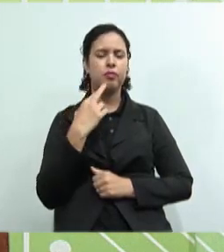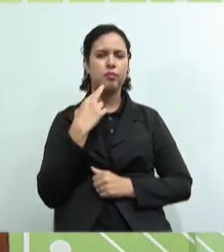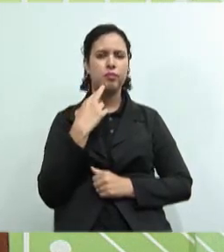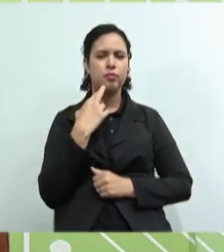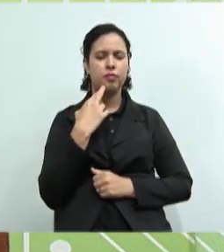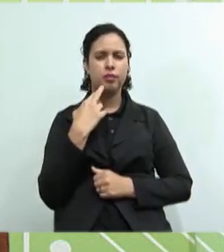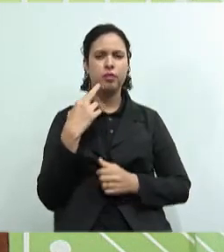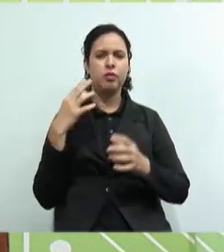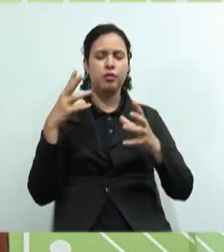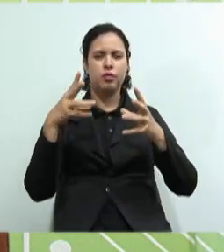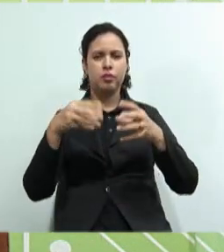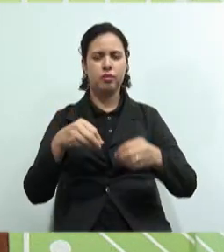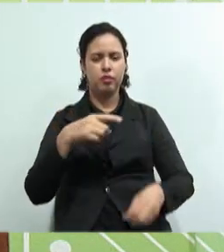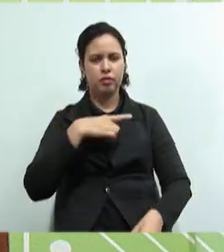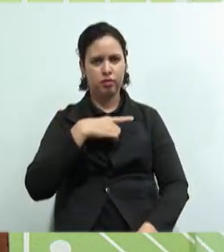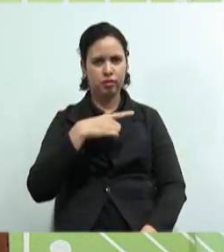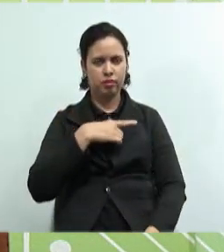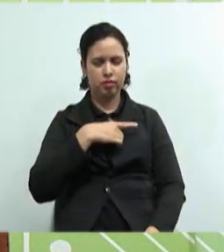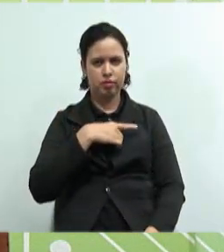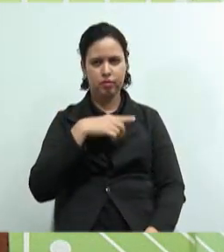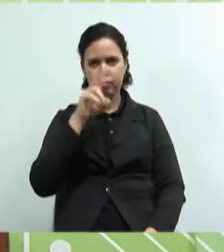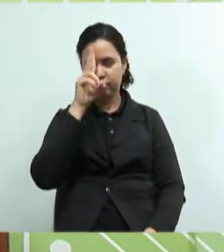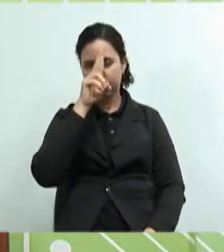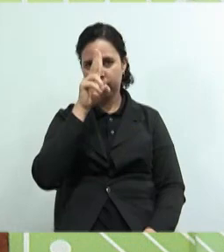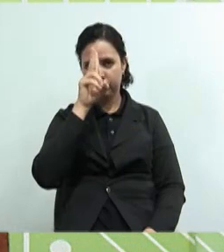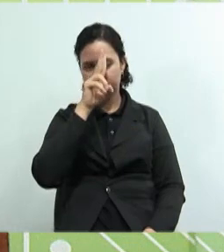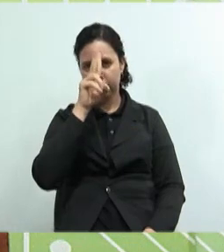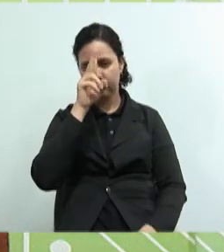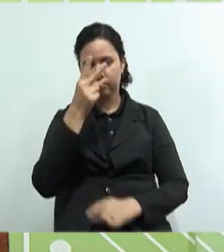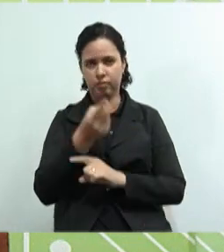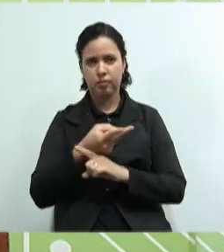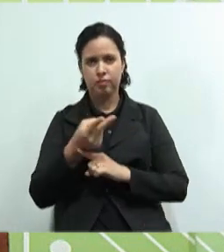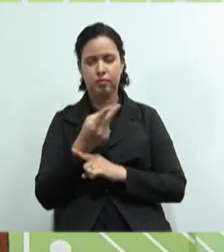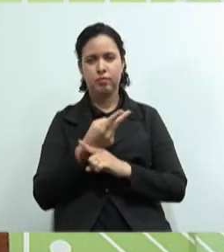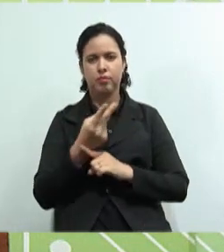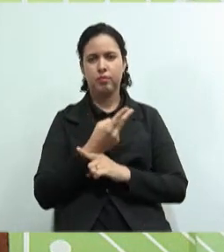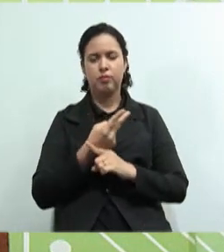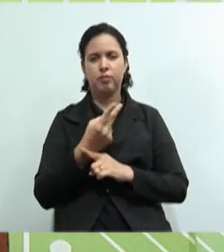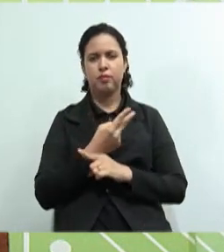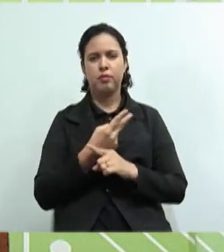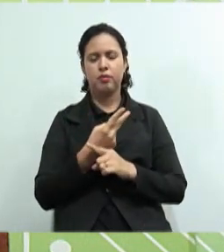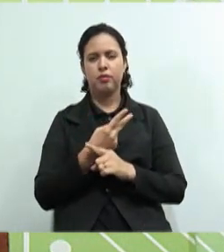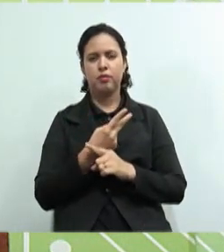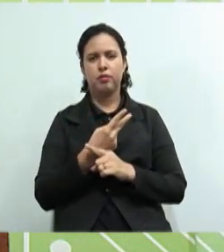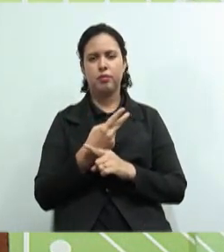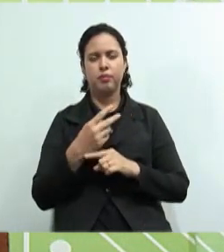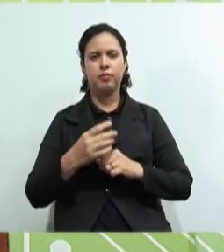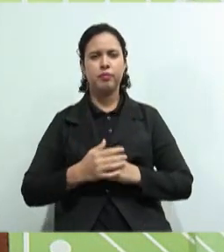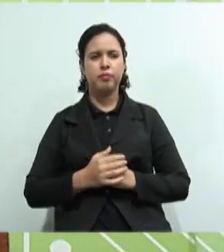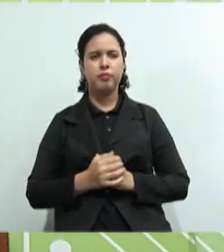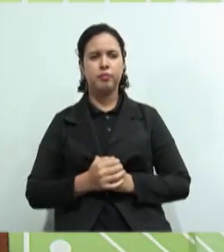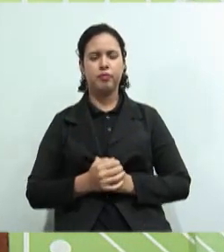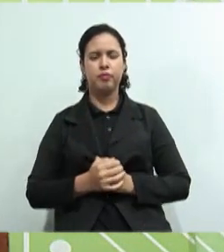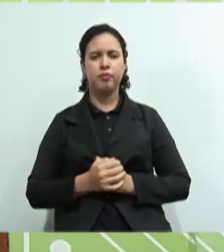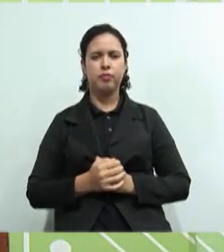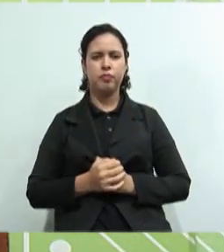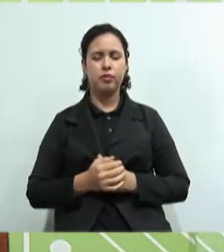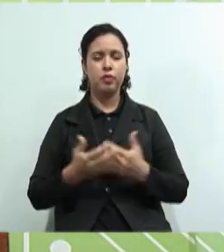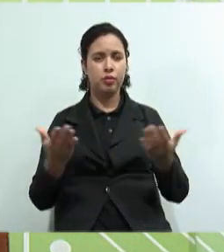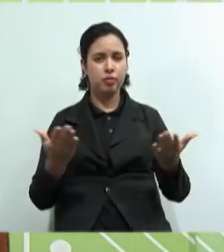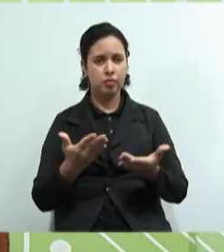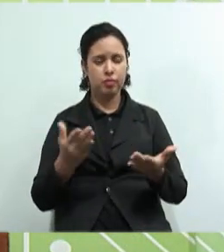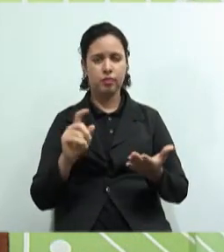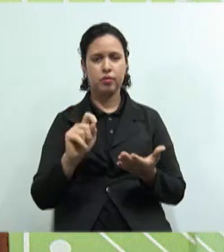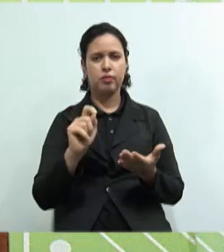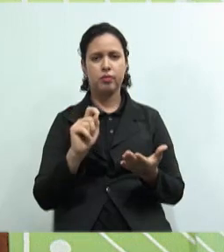quase todo mundo tem os pais que conseguem lembrar, né? Porque a gente tinha que trazer tudo de outros estados para consumir aqui no nosso estado. Só que hoje em